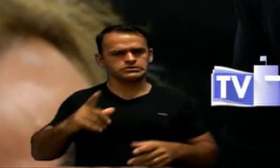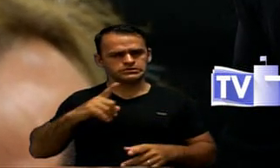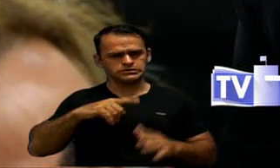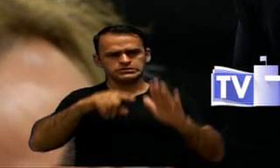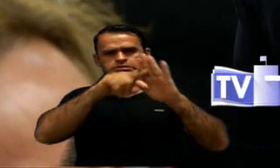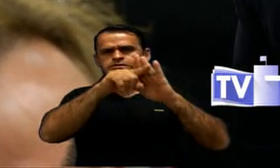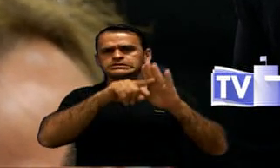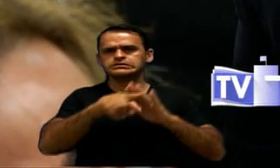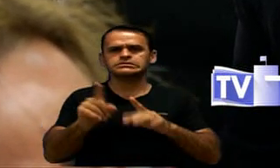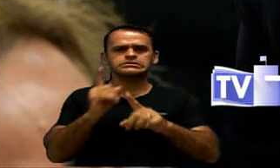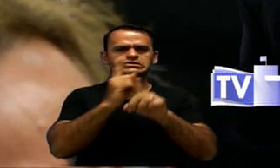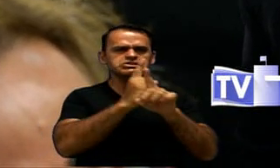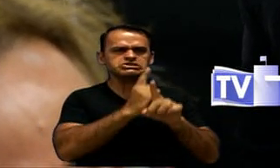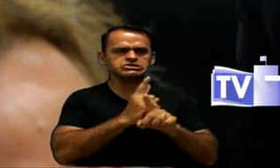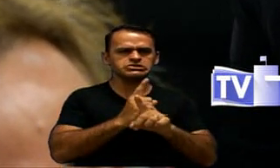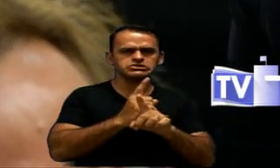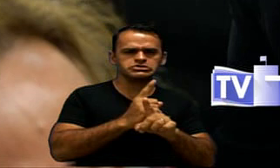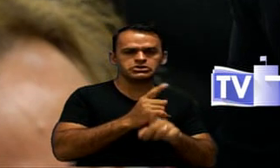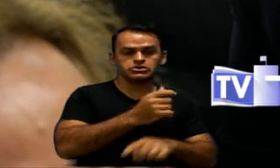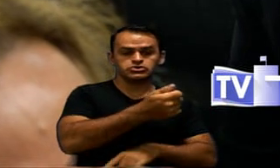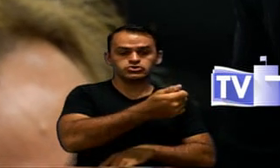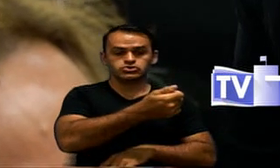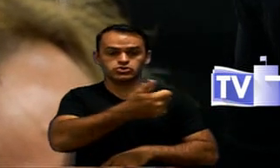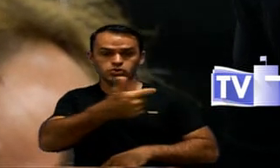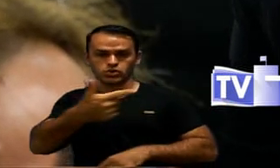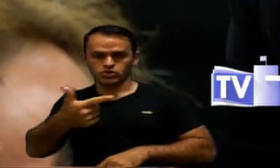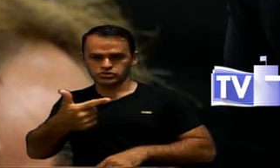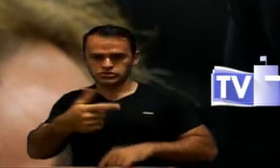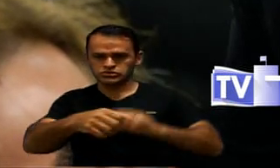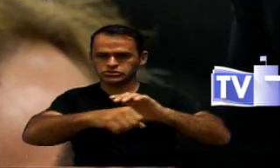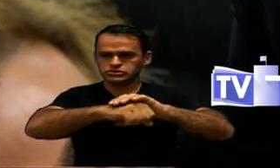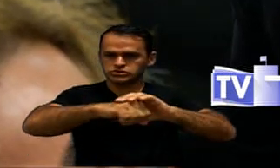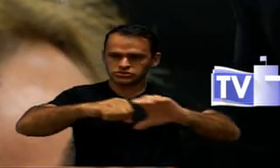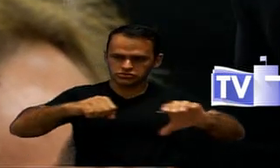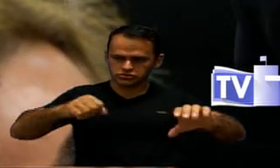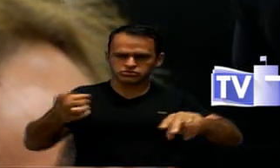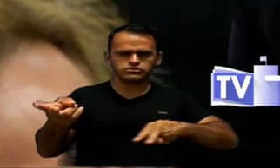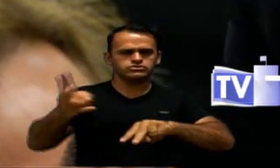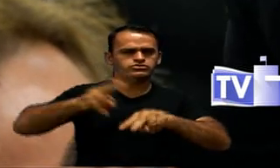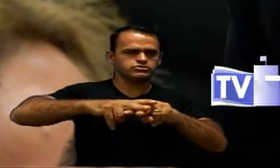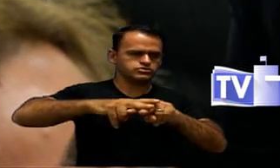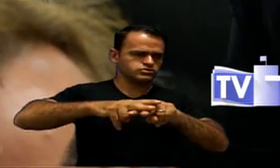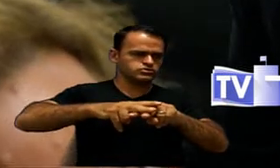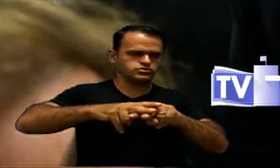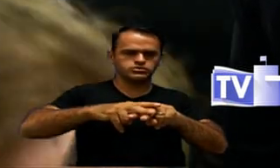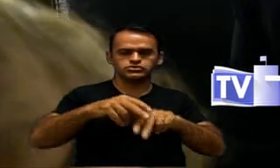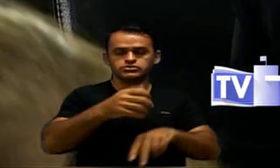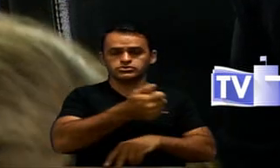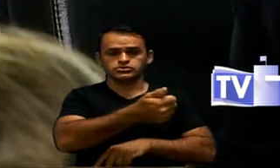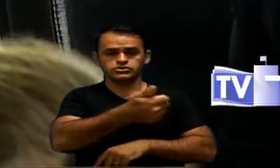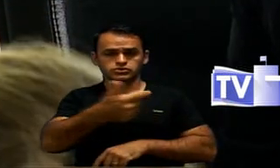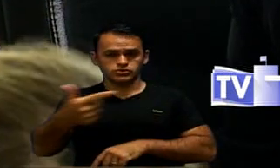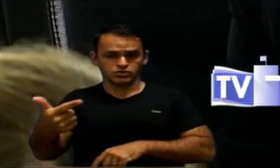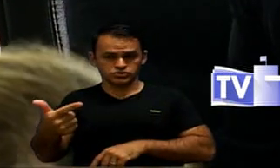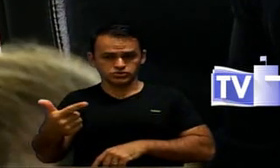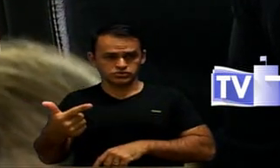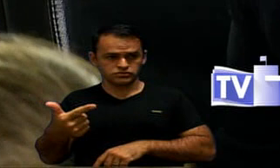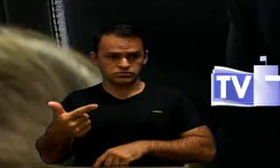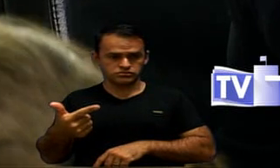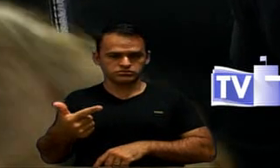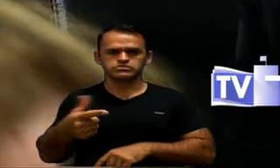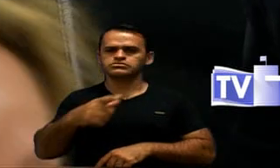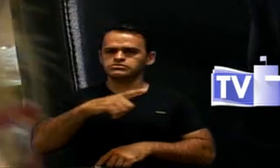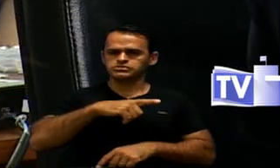aí de 12 agressores presos. 12 agressores presos que estavam